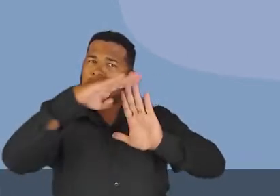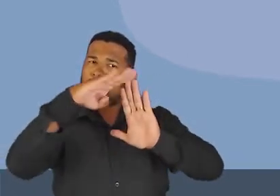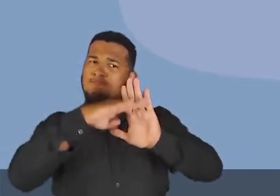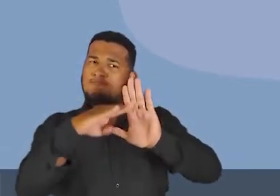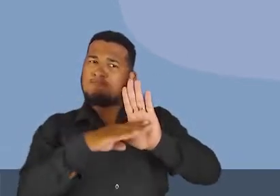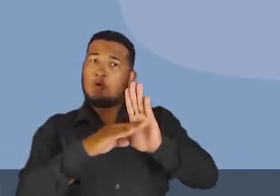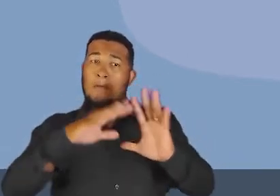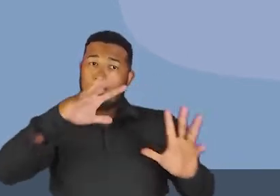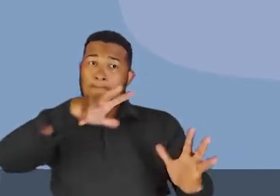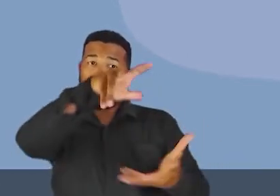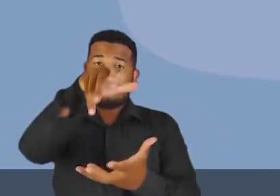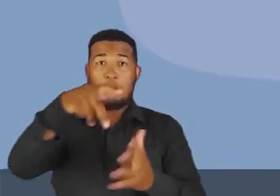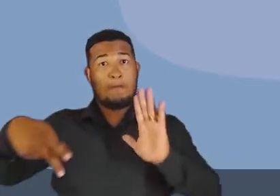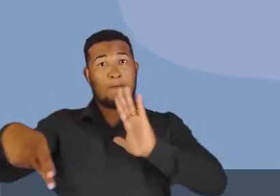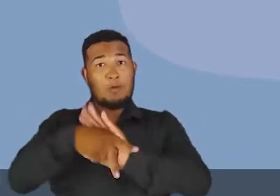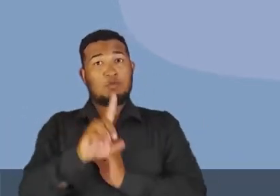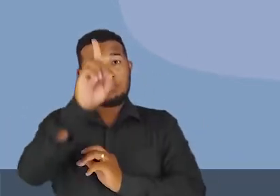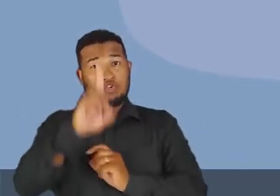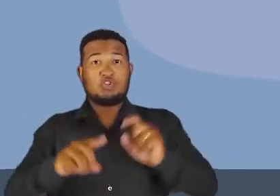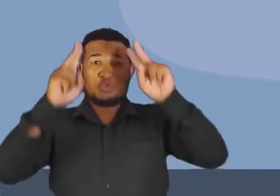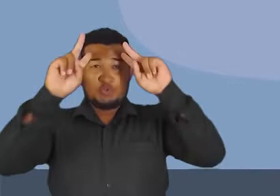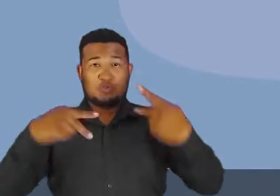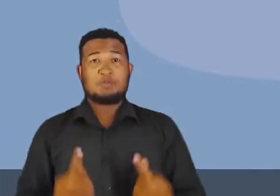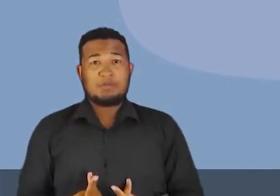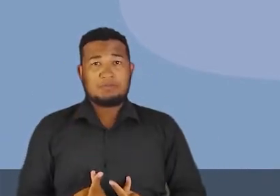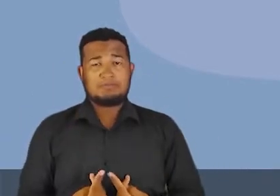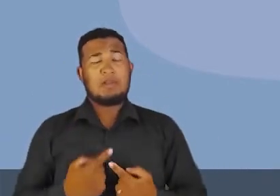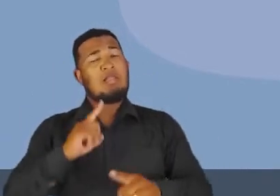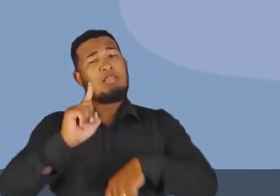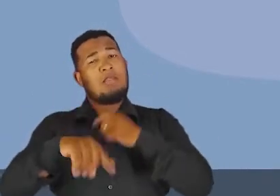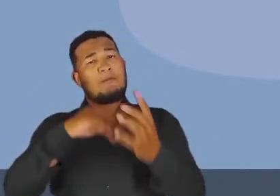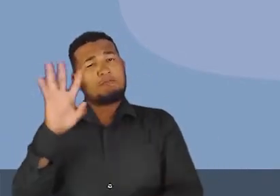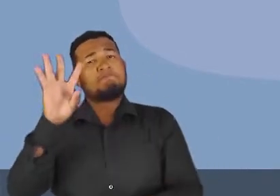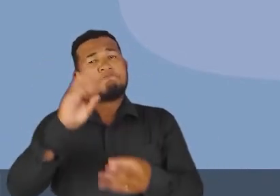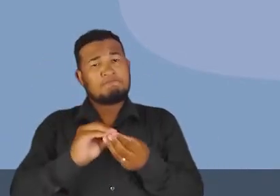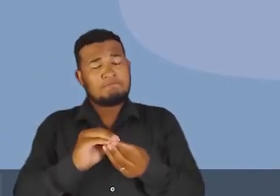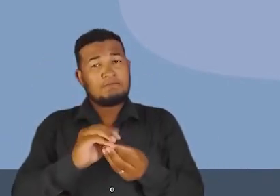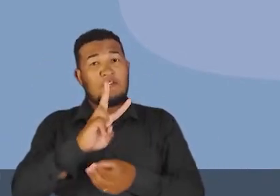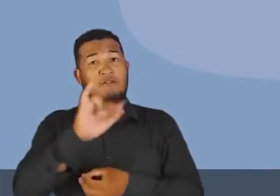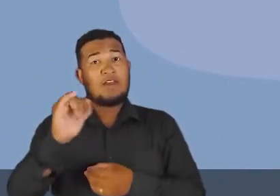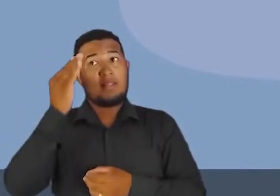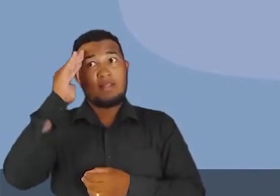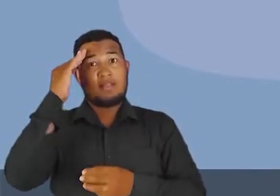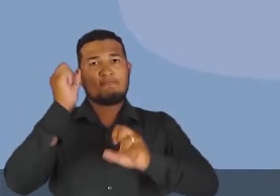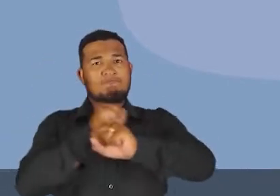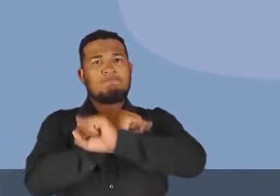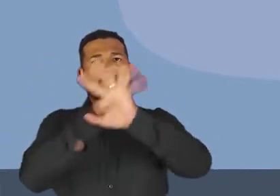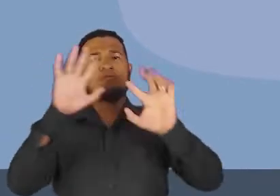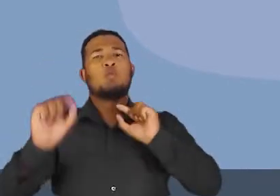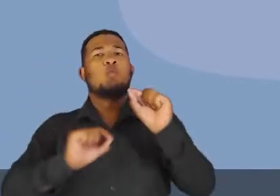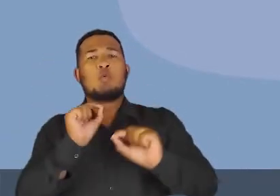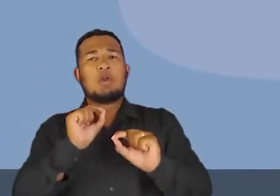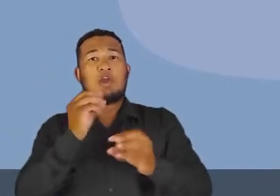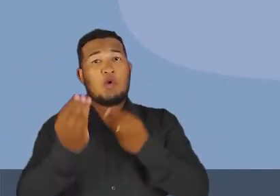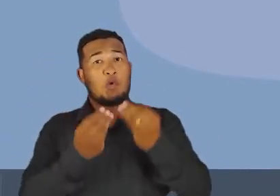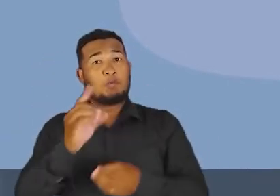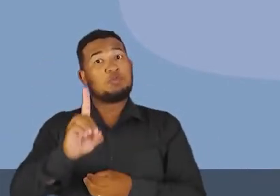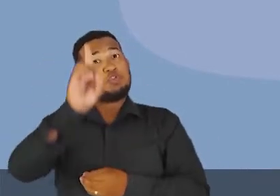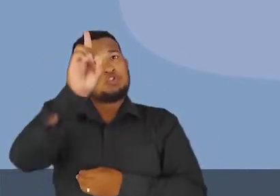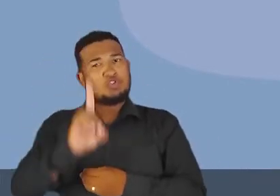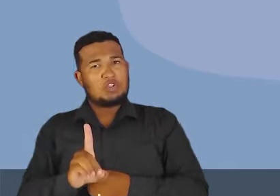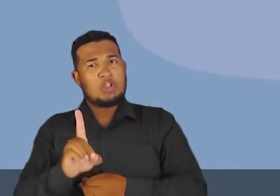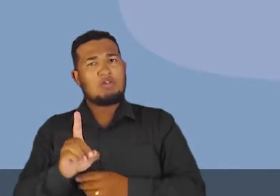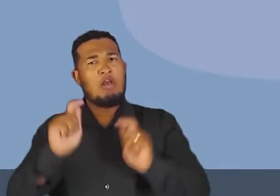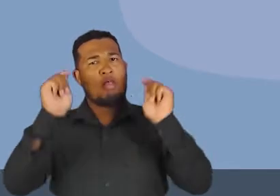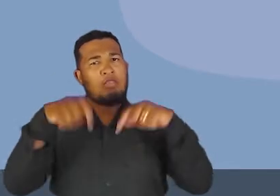dos Direitos Humanos. E, por fim, galera, a gente vai entender como esses direitos